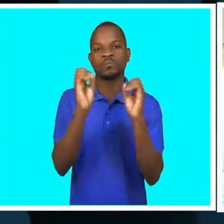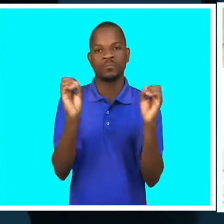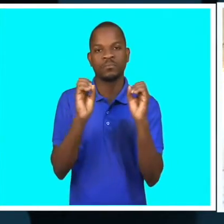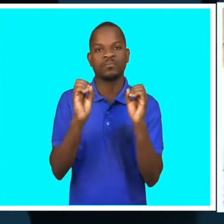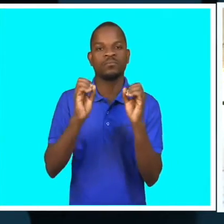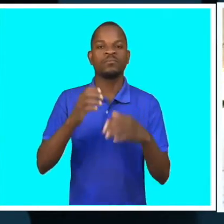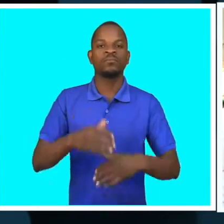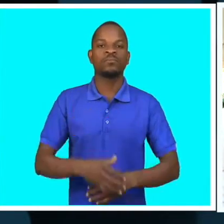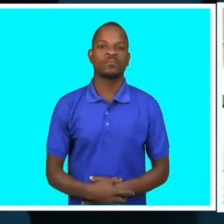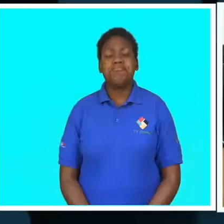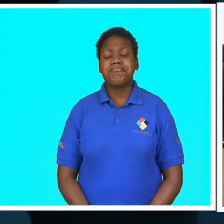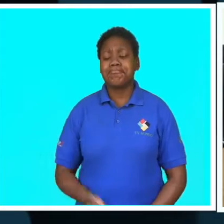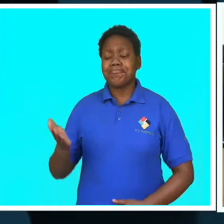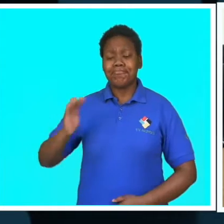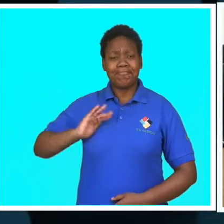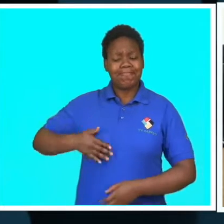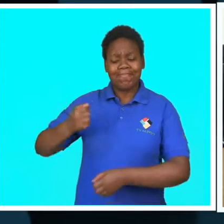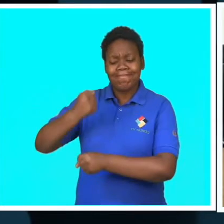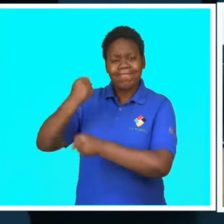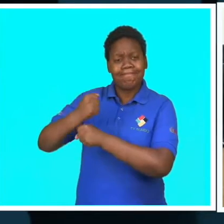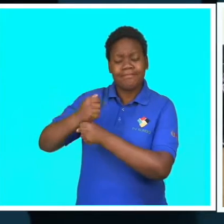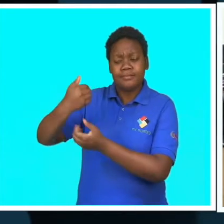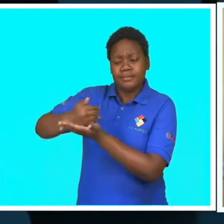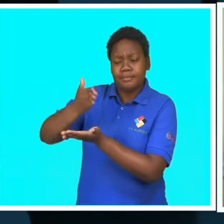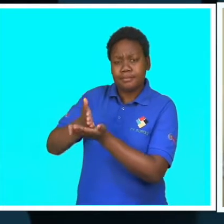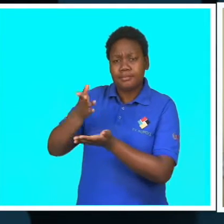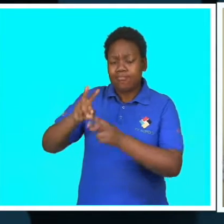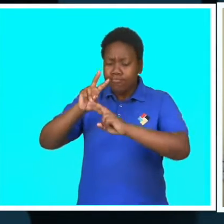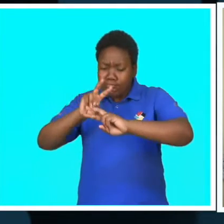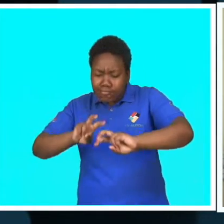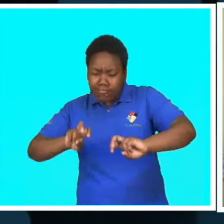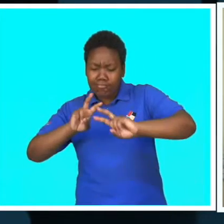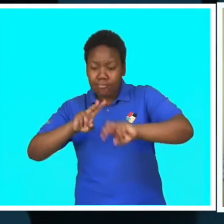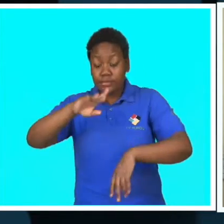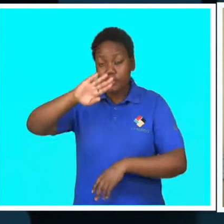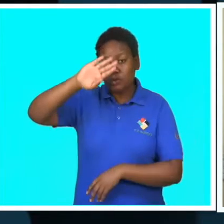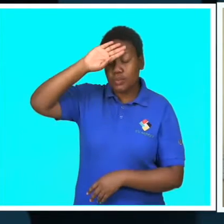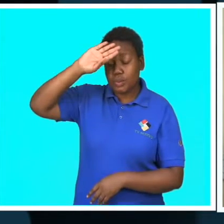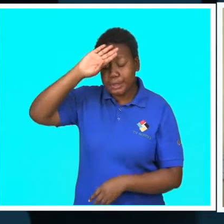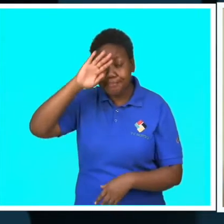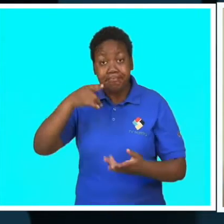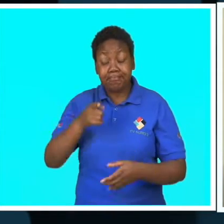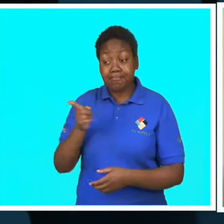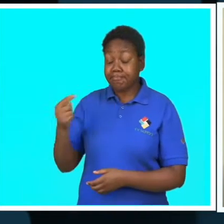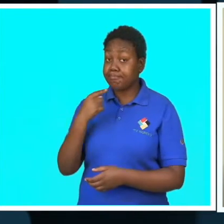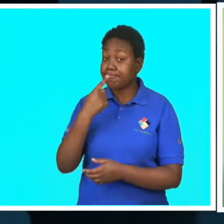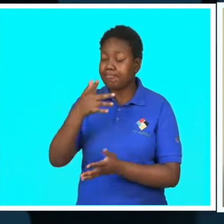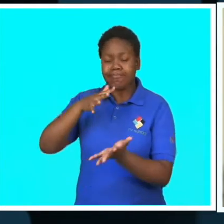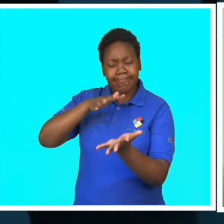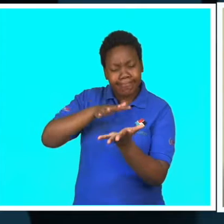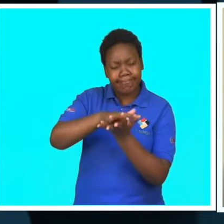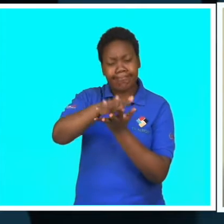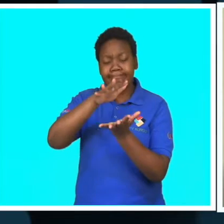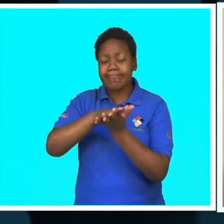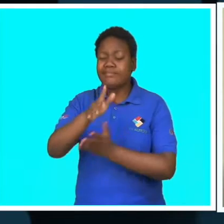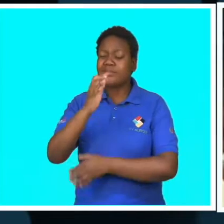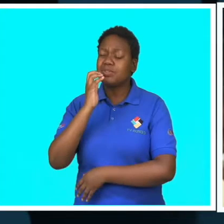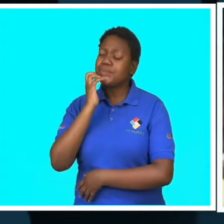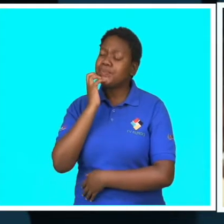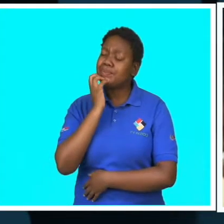mal-estar, não brinca. Maimuna Luiz, do Departamento de Epidemiologia, explica que